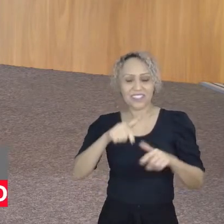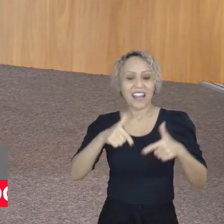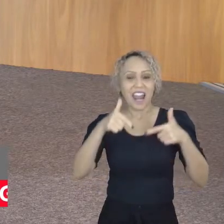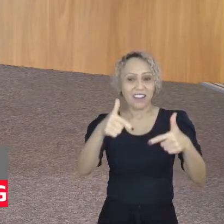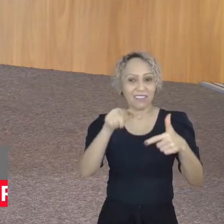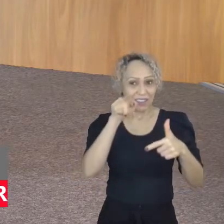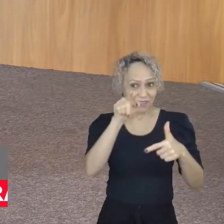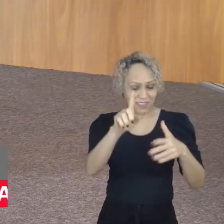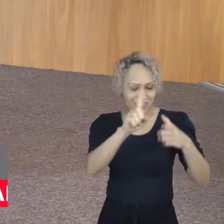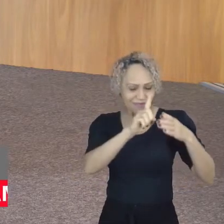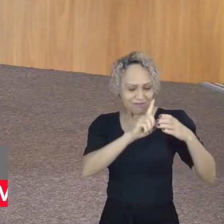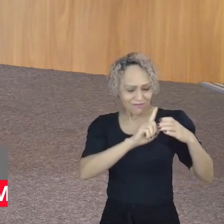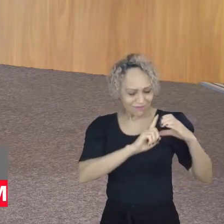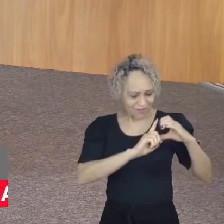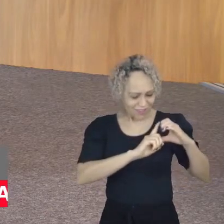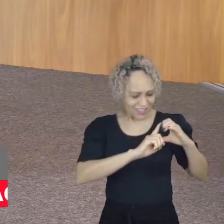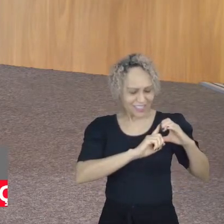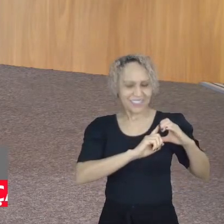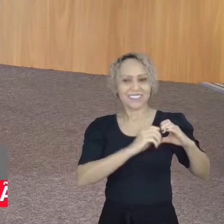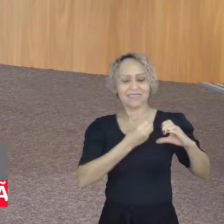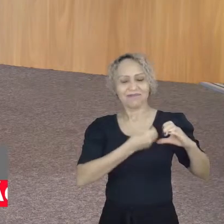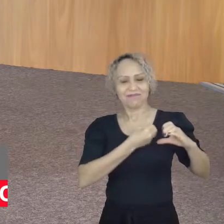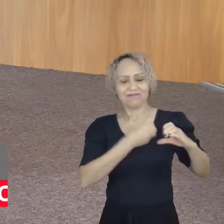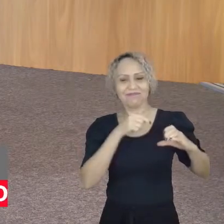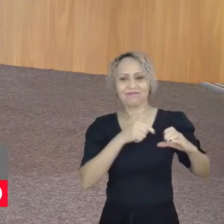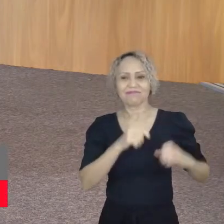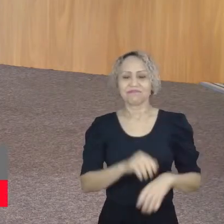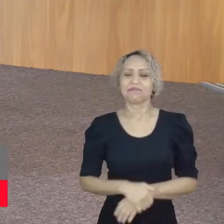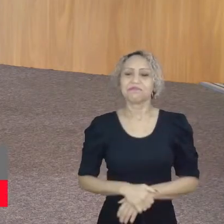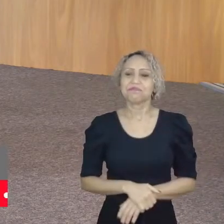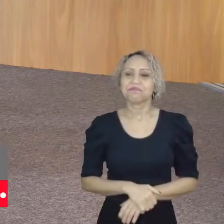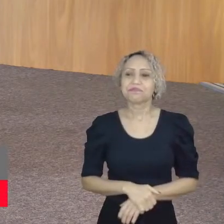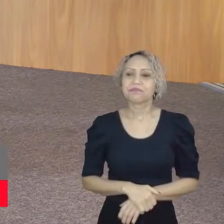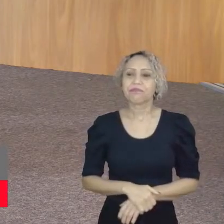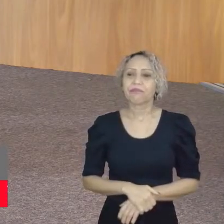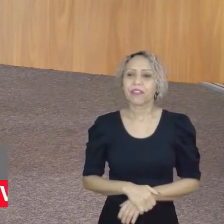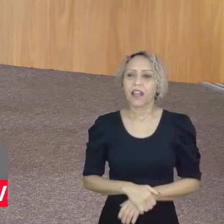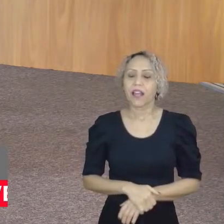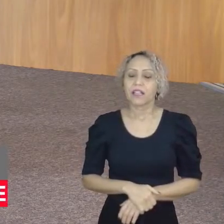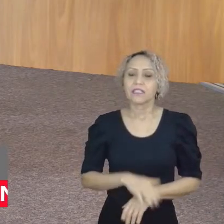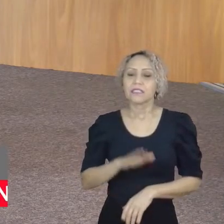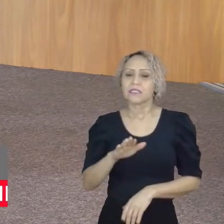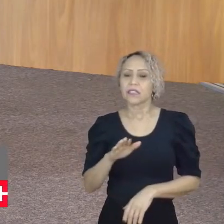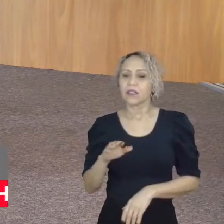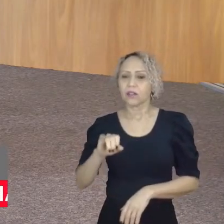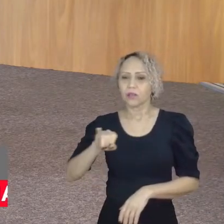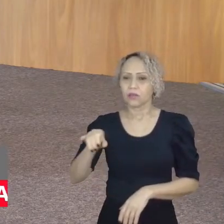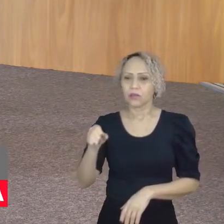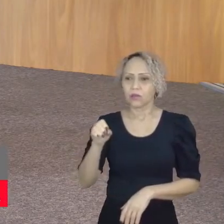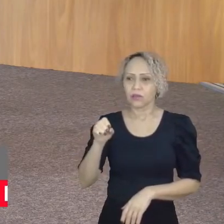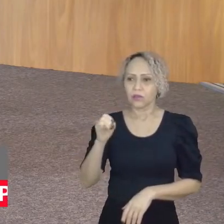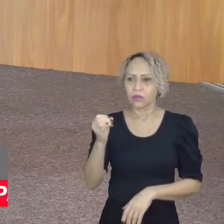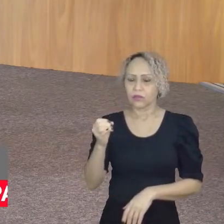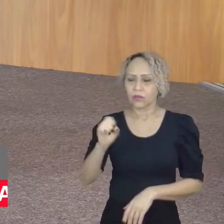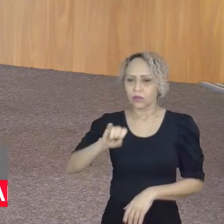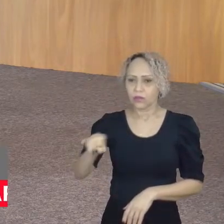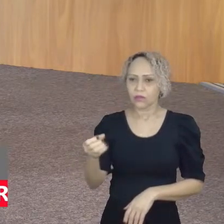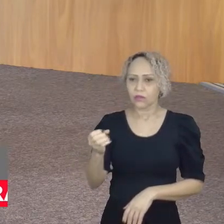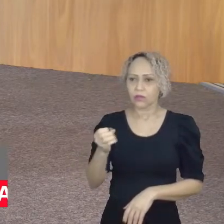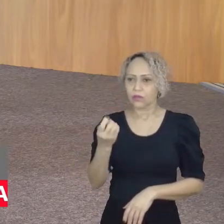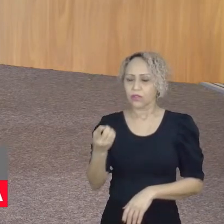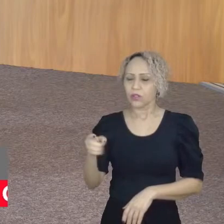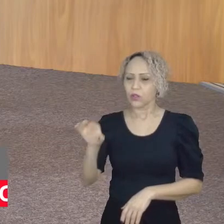é uma pergunta aqui do João Ricardo Roque, ele pergunta se vai ter presencial, evento presencial, encontro